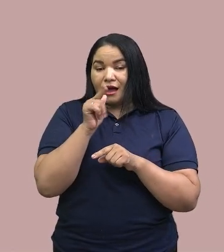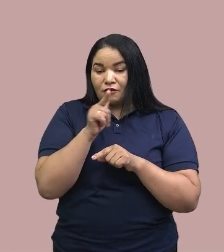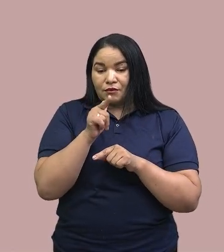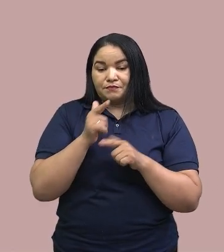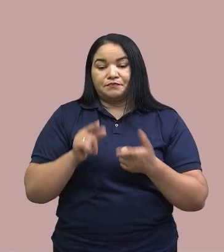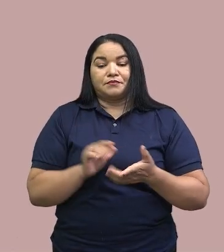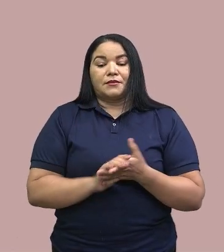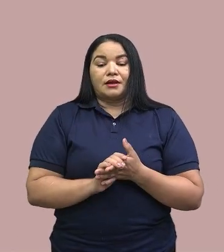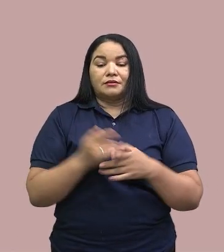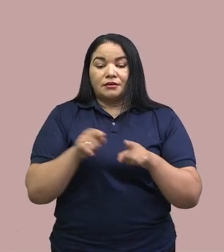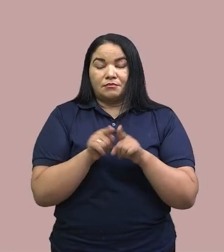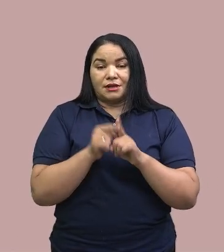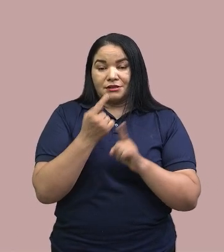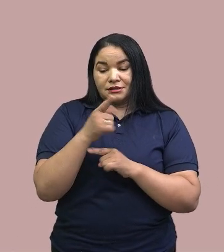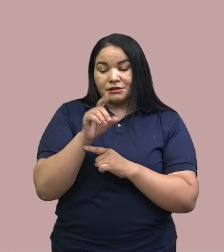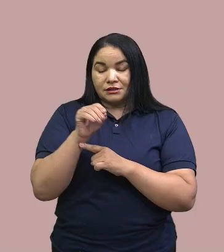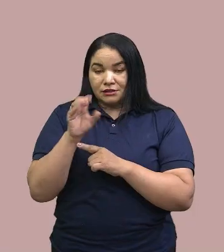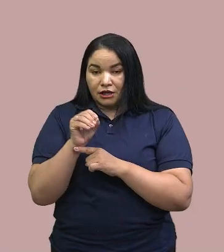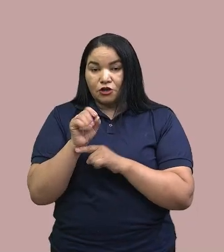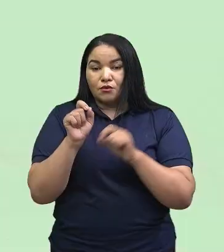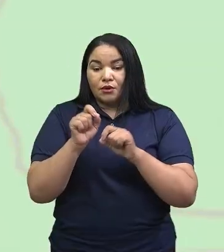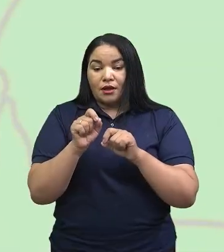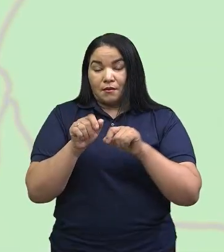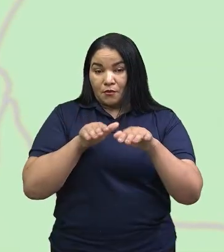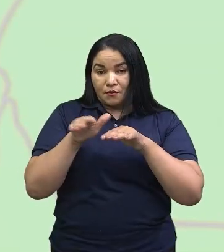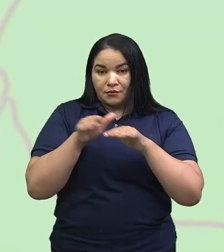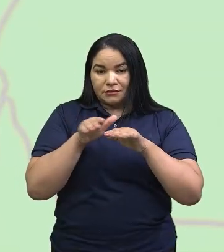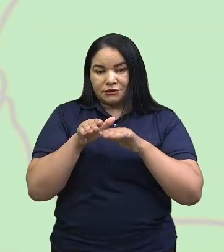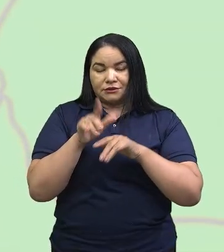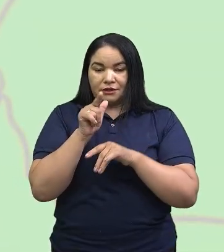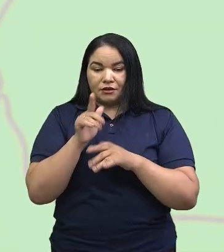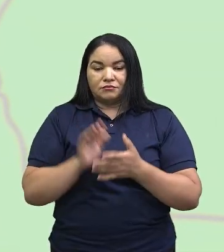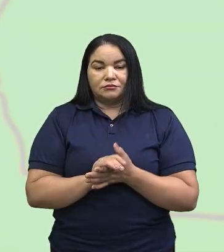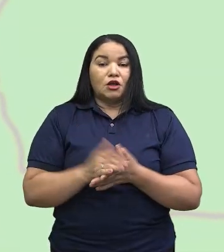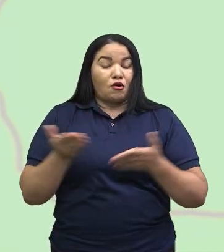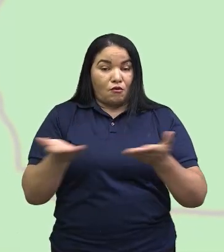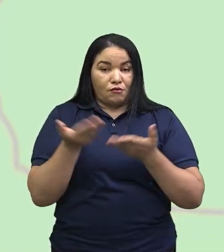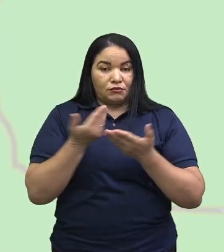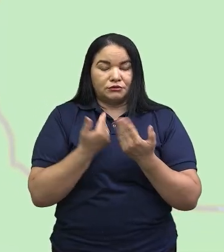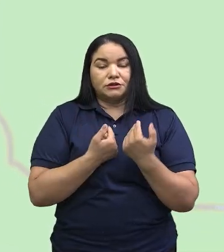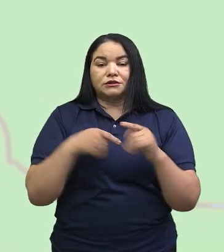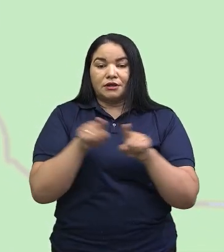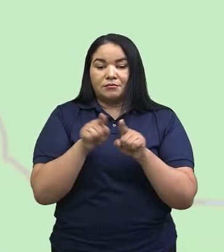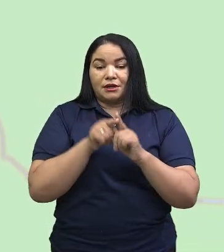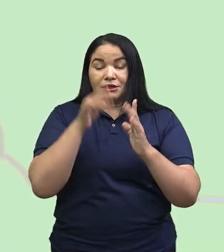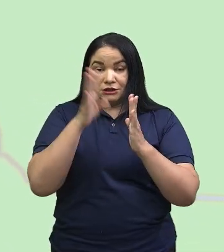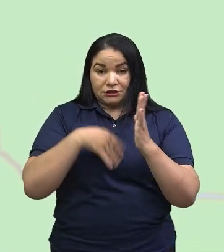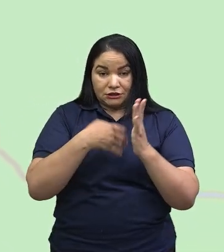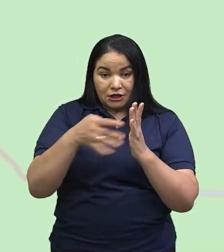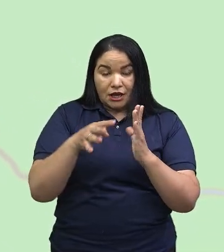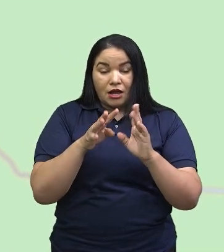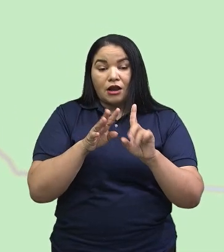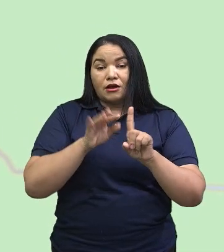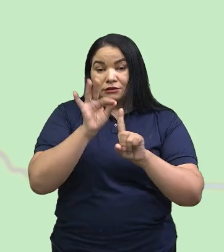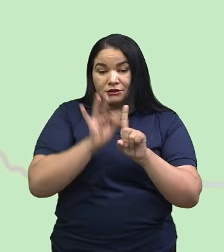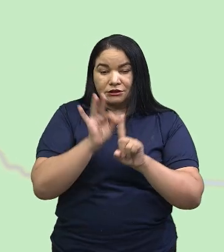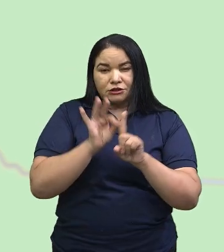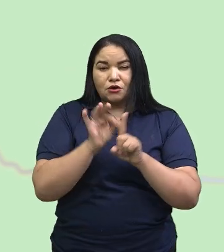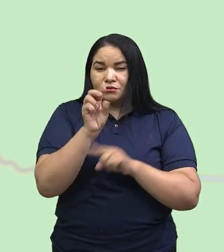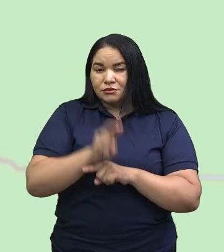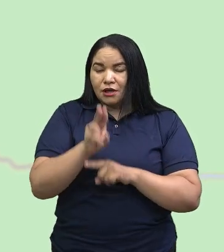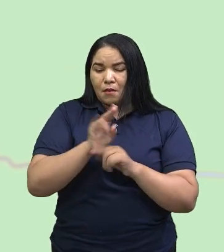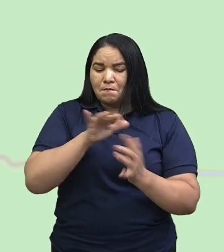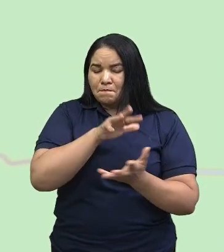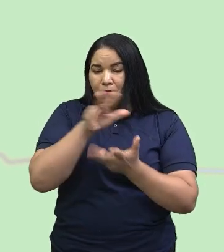graus Celsius, ponto de ebulição da água. Hoje, a escala Celsius é amplamente usada em todo o mundo e é